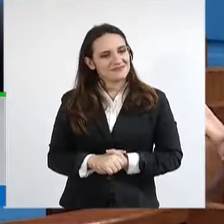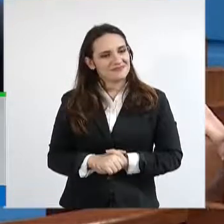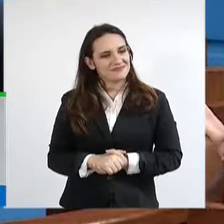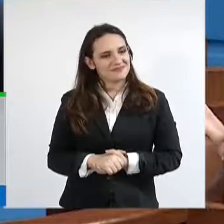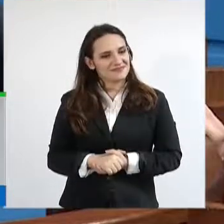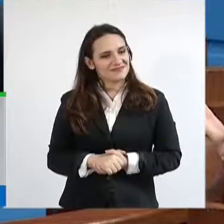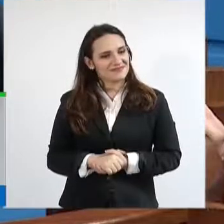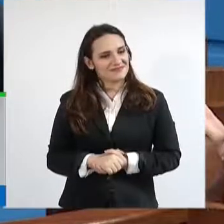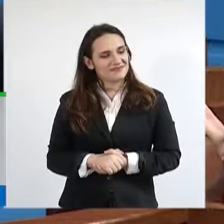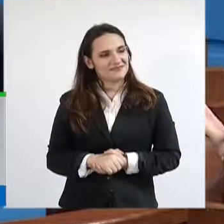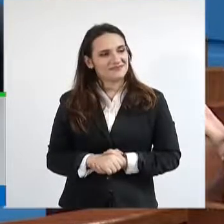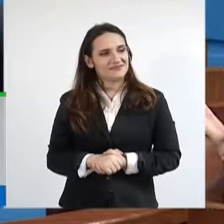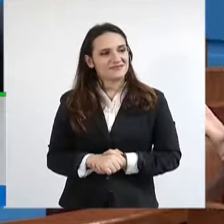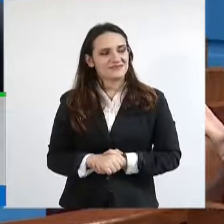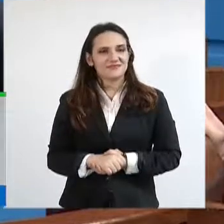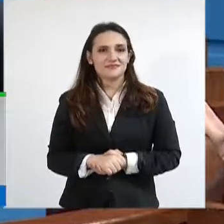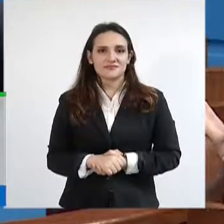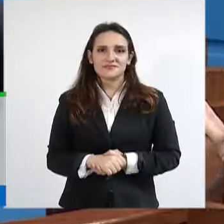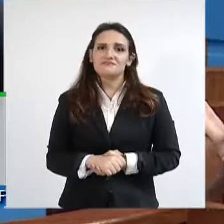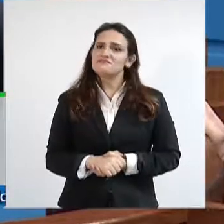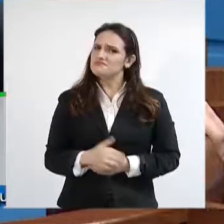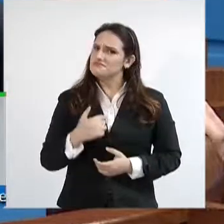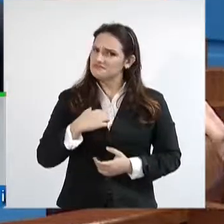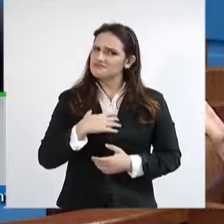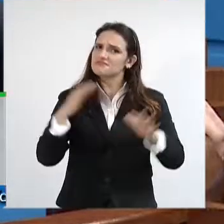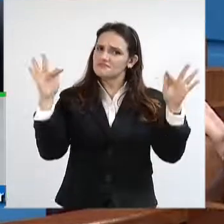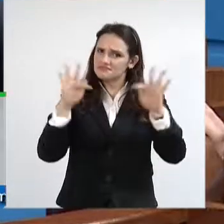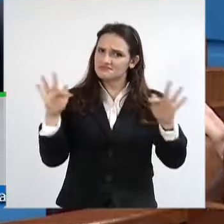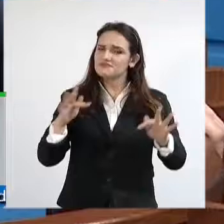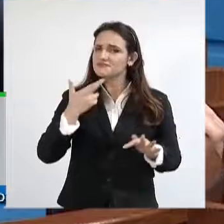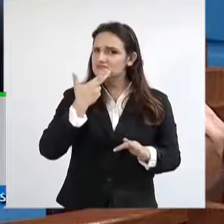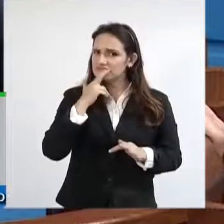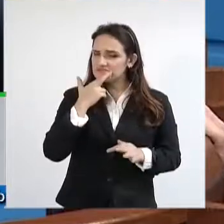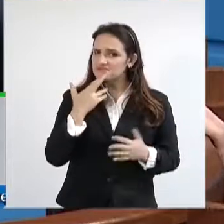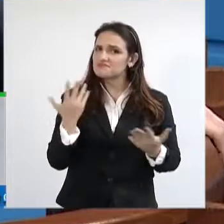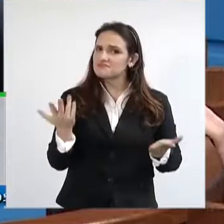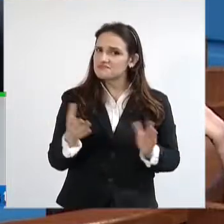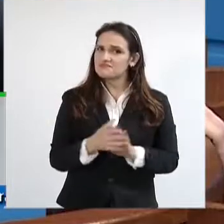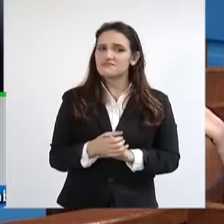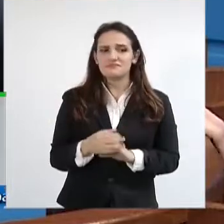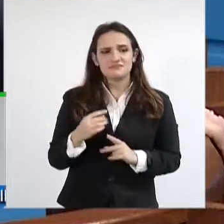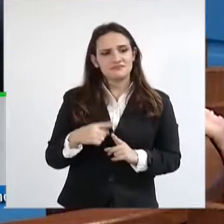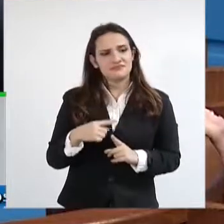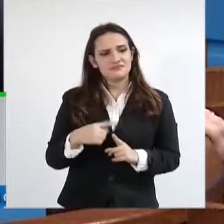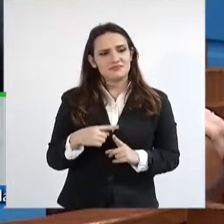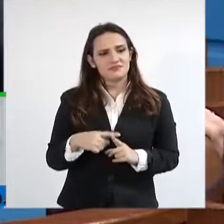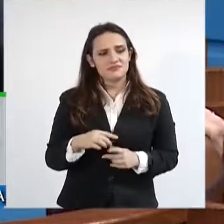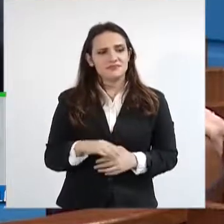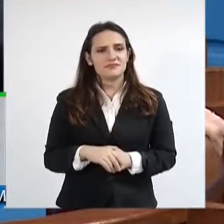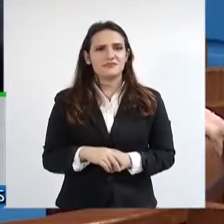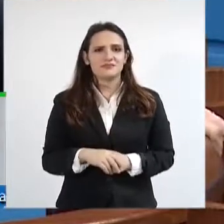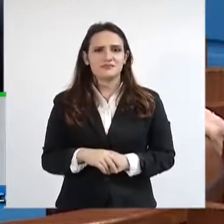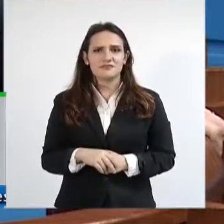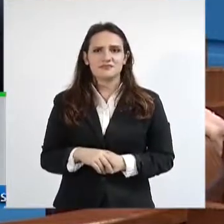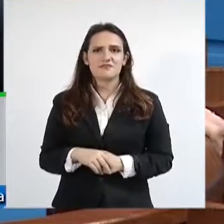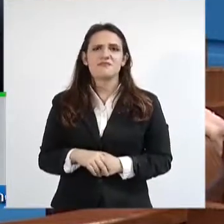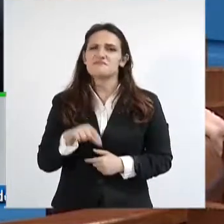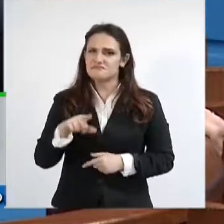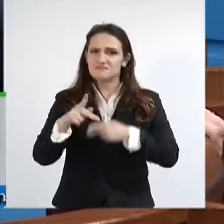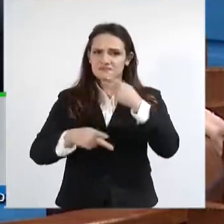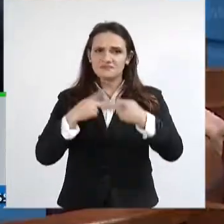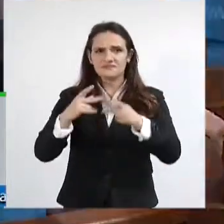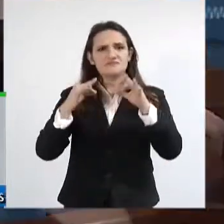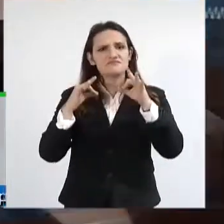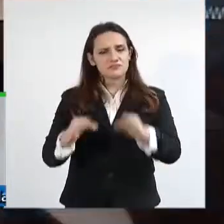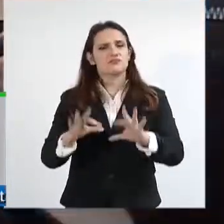Sim, e fico assim muito feliz, deputado Renato, porque Vossa Excelência foi muito preciso